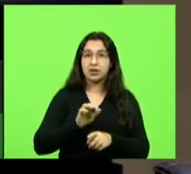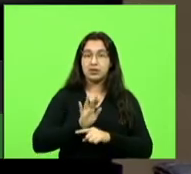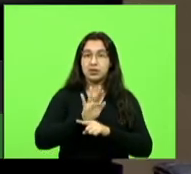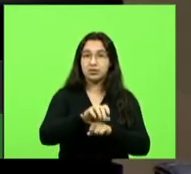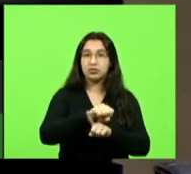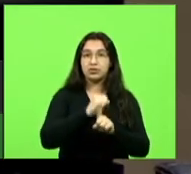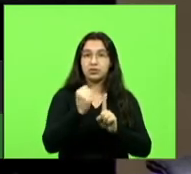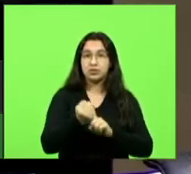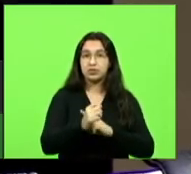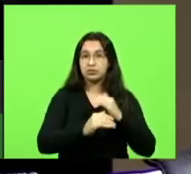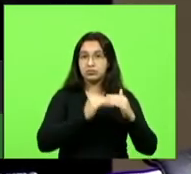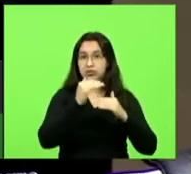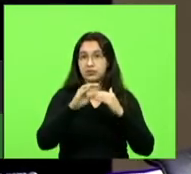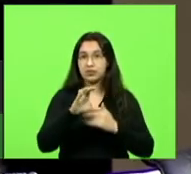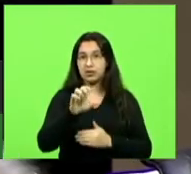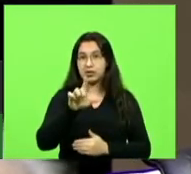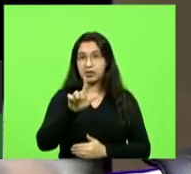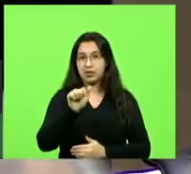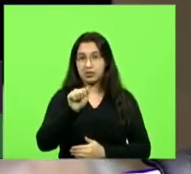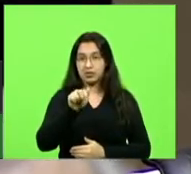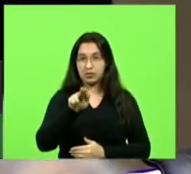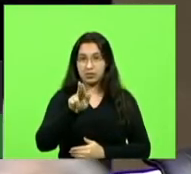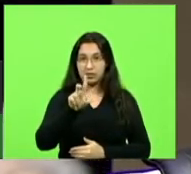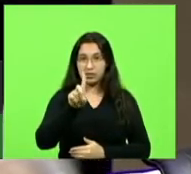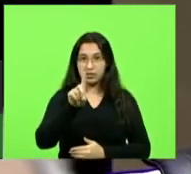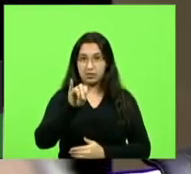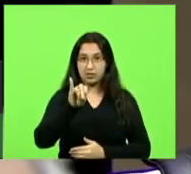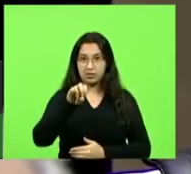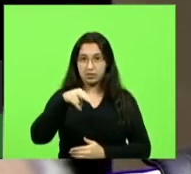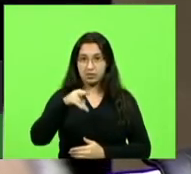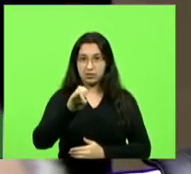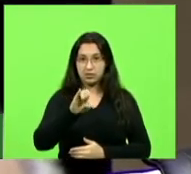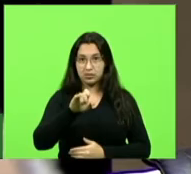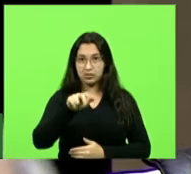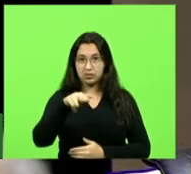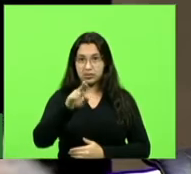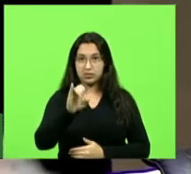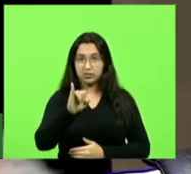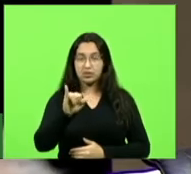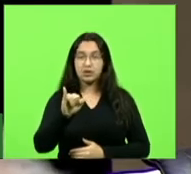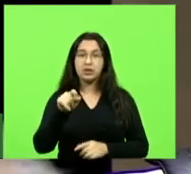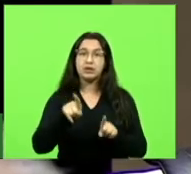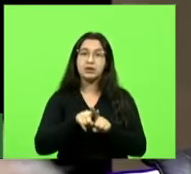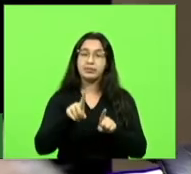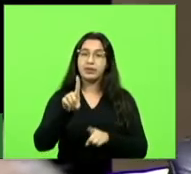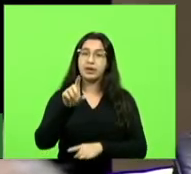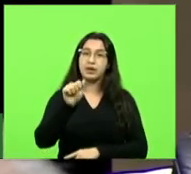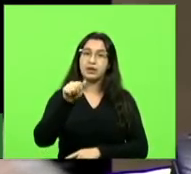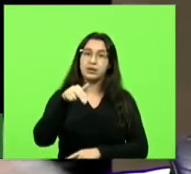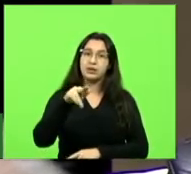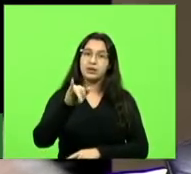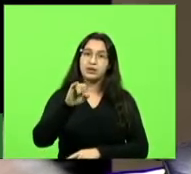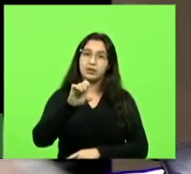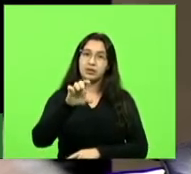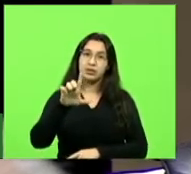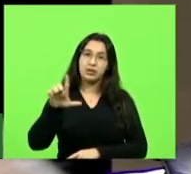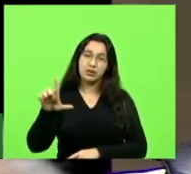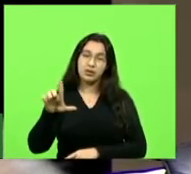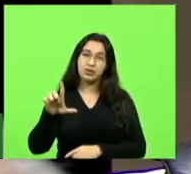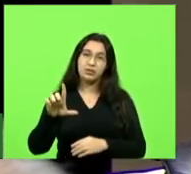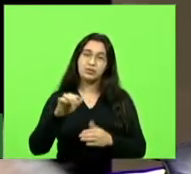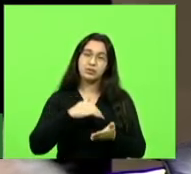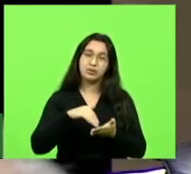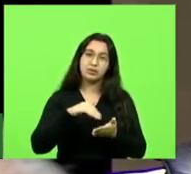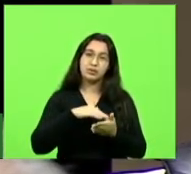Social, Claudinei, que está aqui conosco, também o Daniel, secretário adjunto, que nos honram aqui com suas presenças. Mas